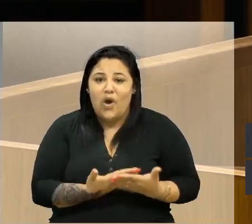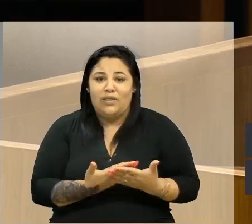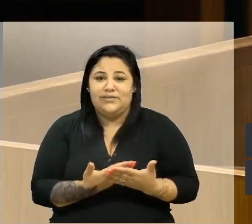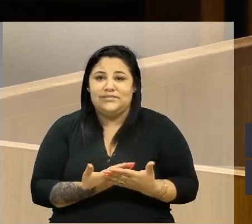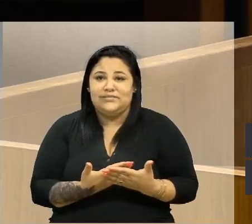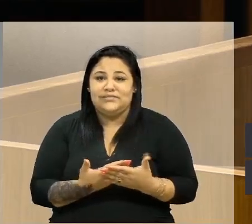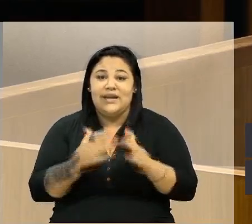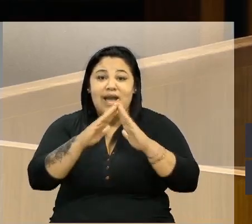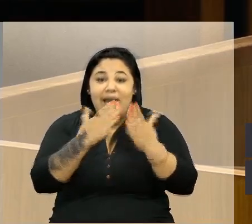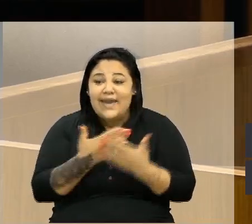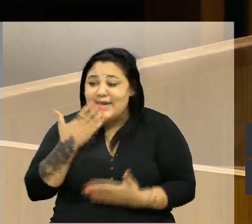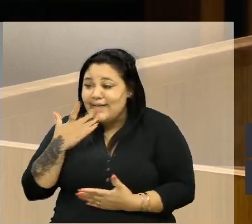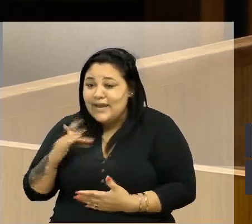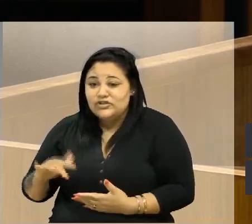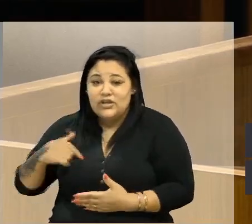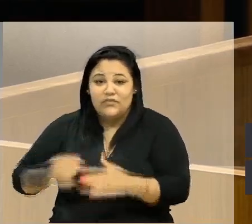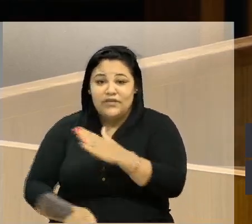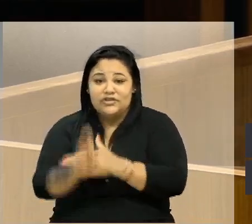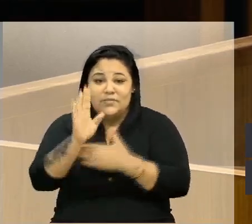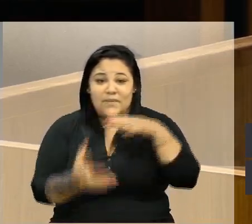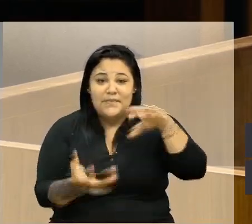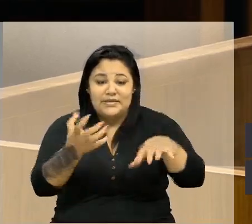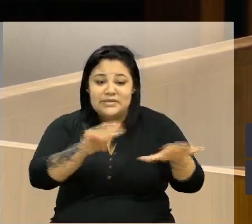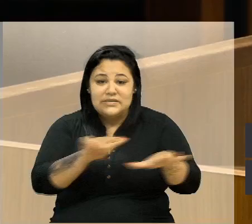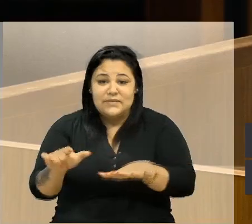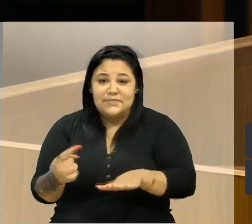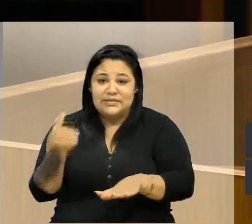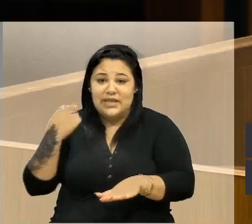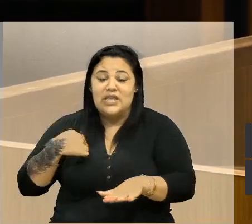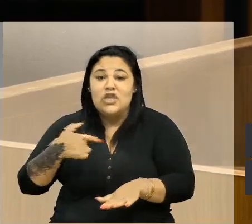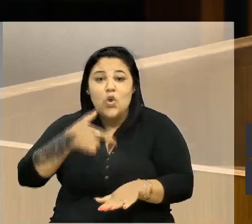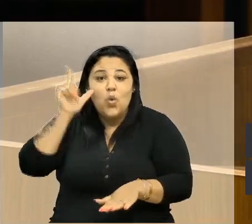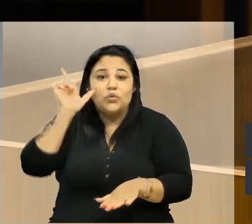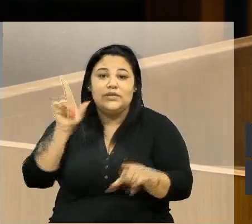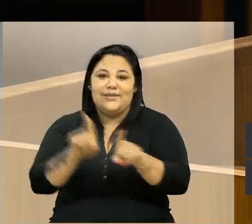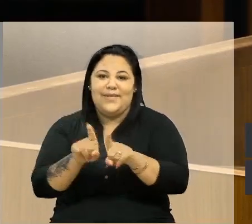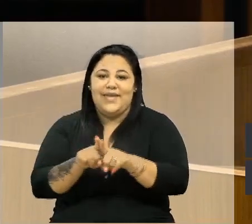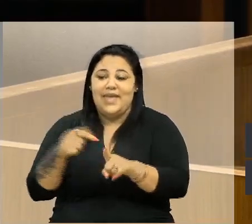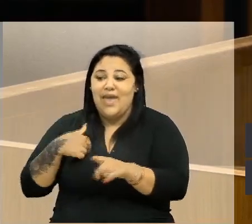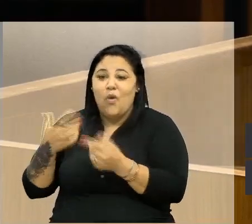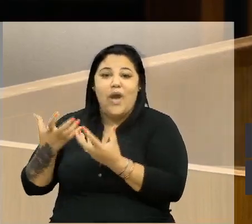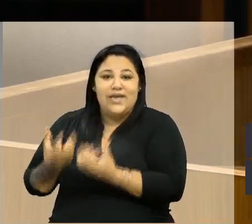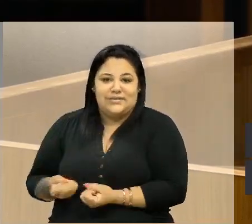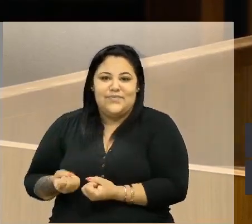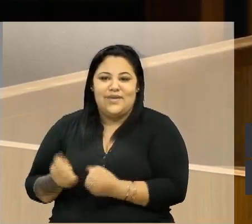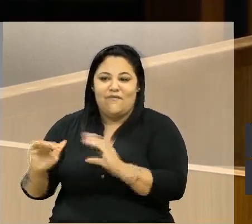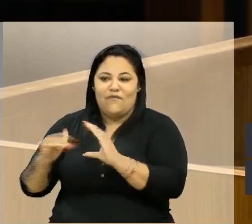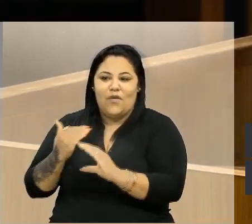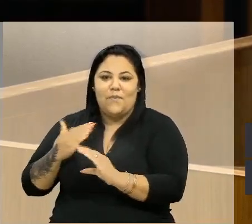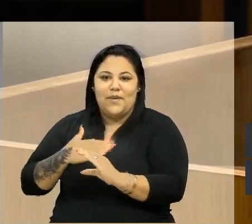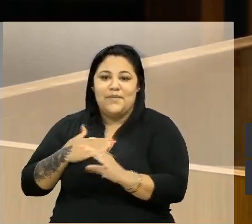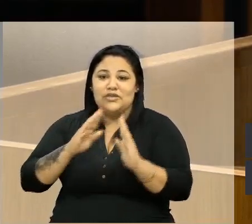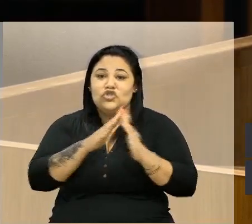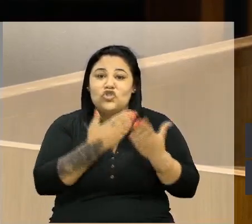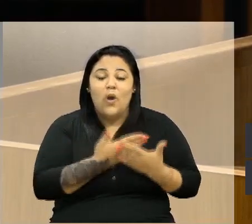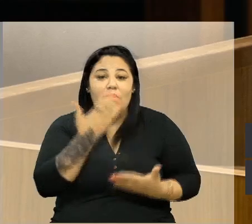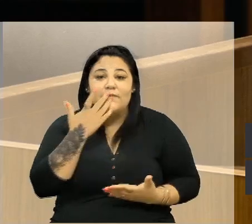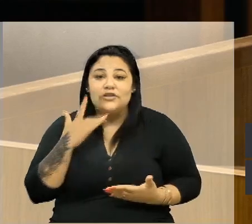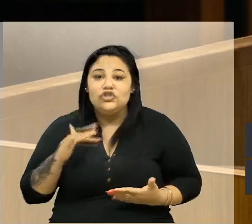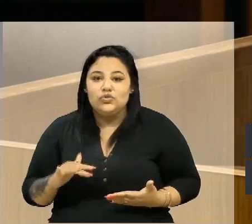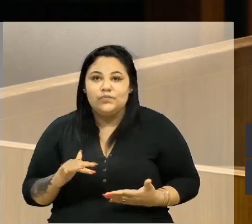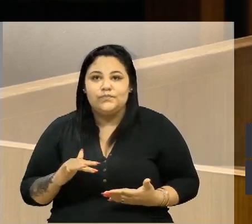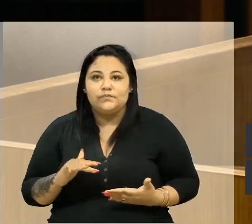creches. Eu estava em Brasília a semana passada e ontem também eu recebi de escolas infantis